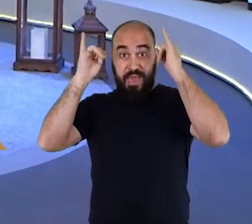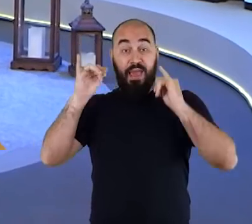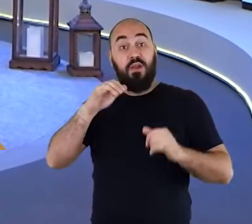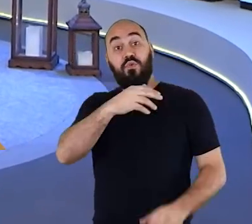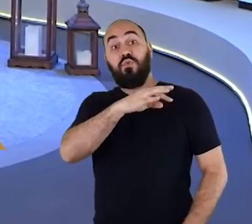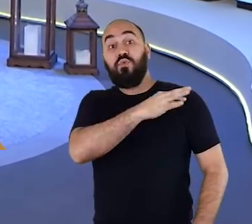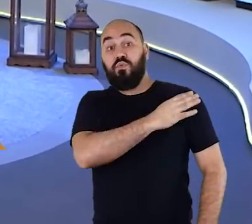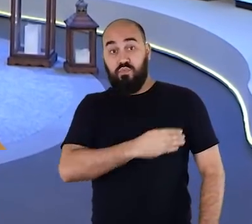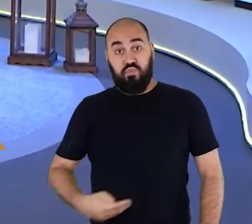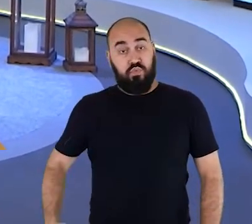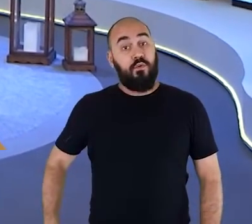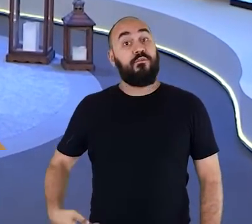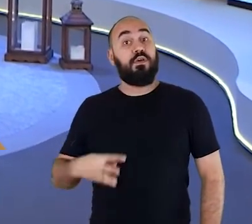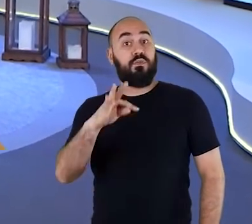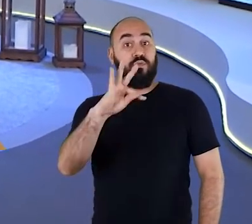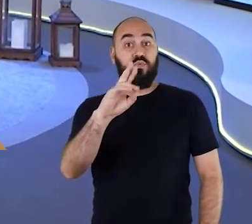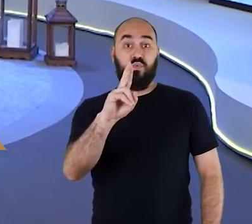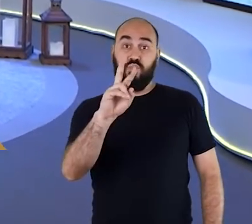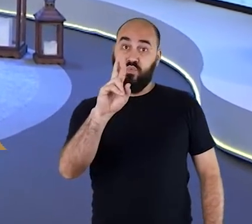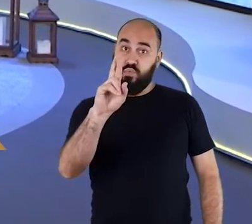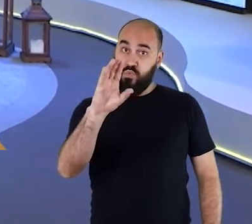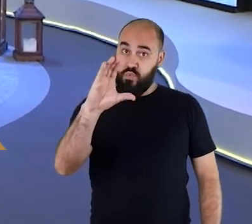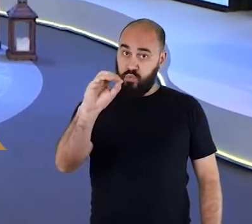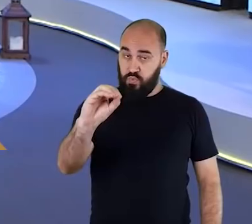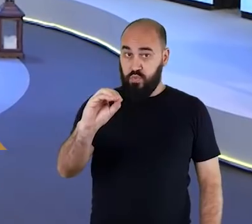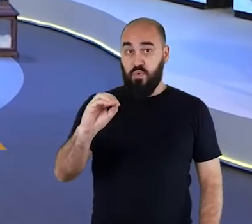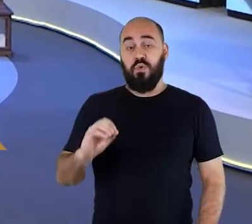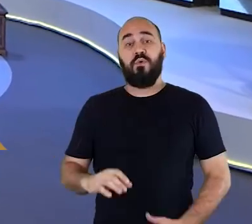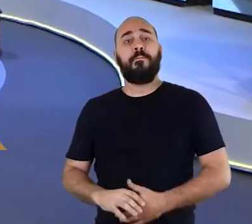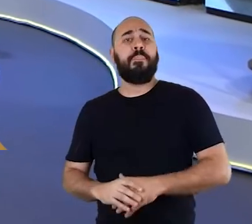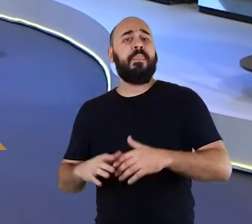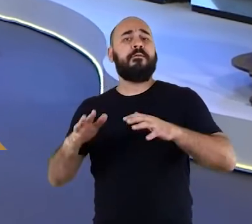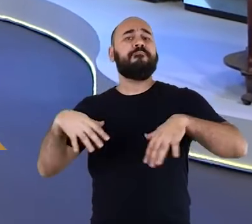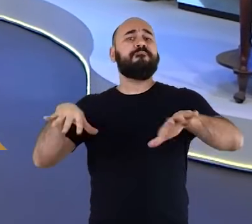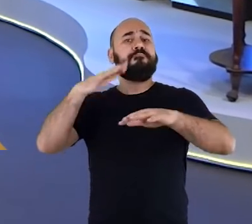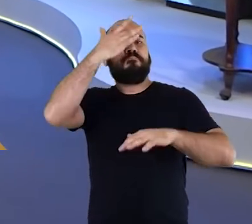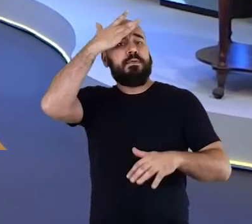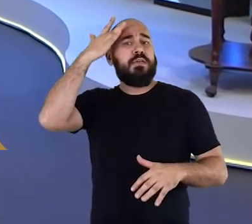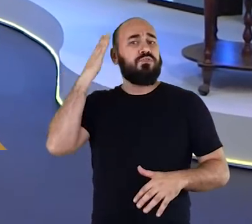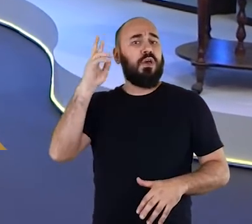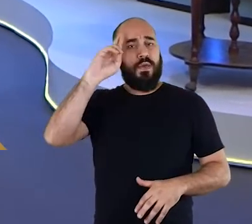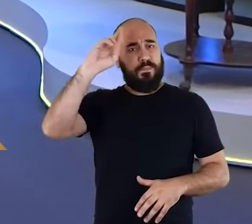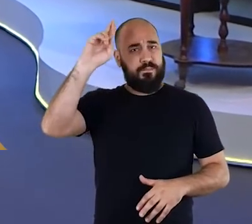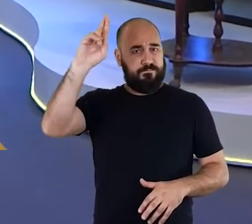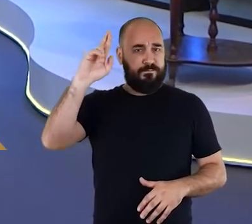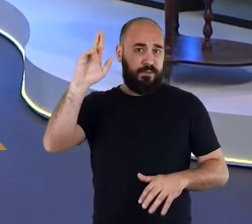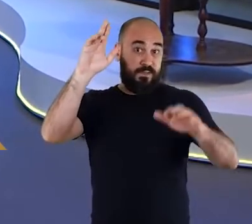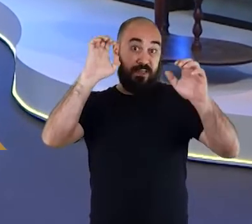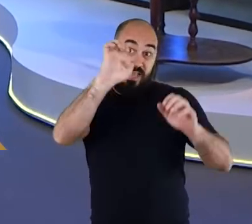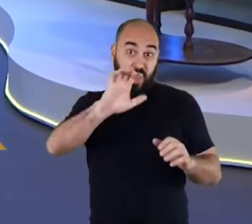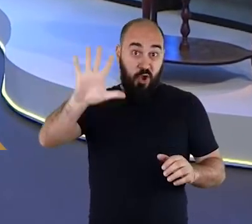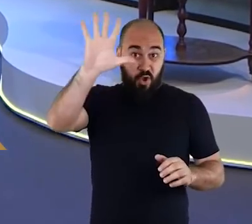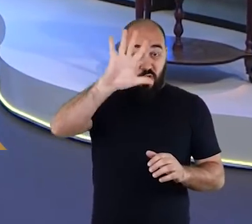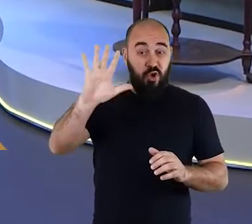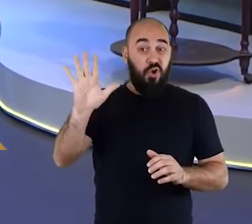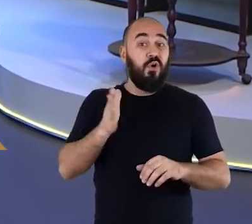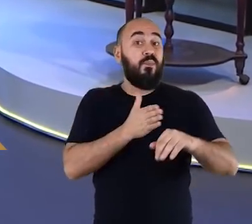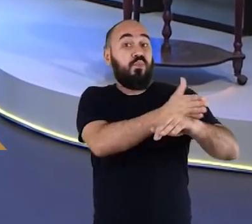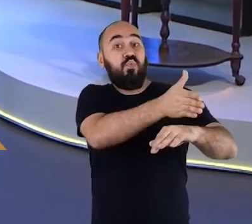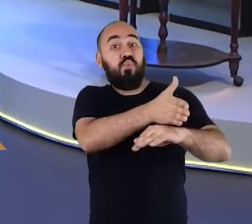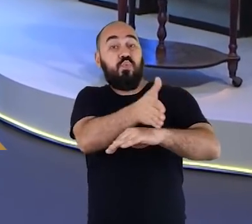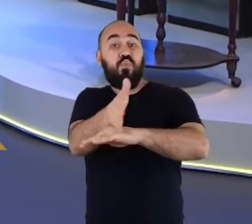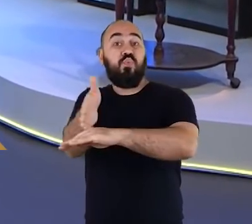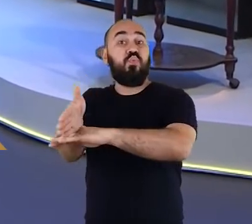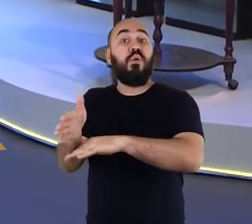pesquisadores e representantes da Europa acabaram se estabelecendo em cidades que ficavam no Oriente Médio, e instituições europeias